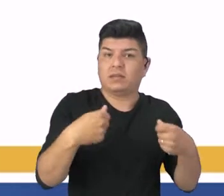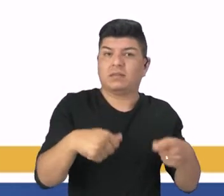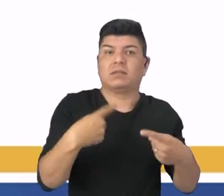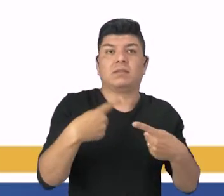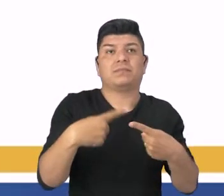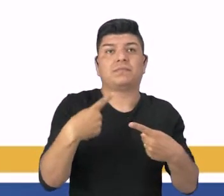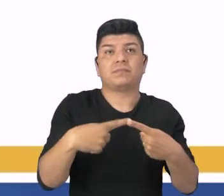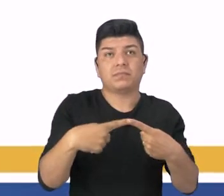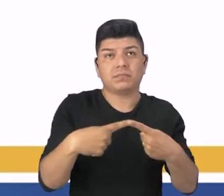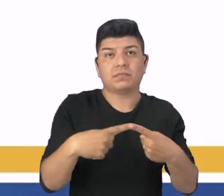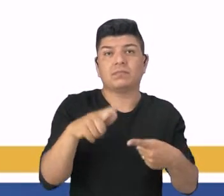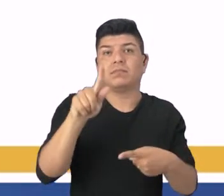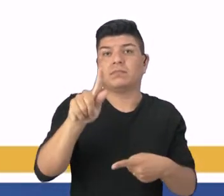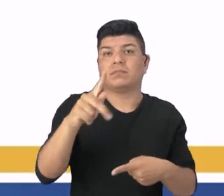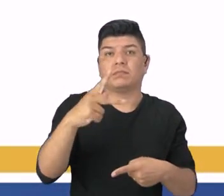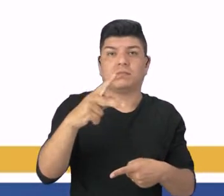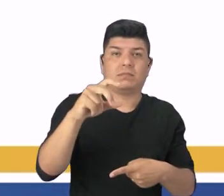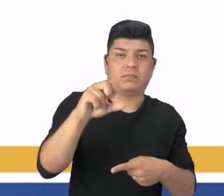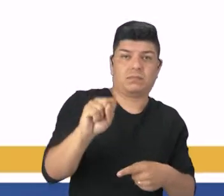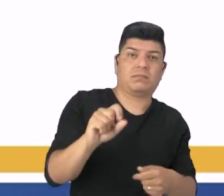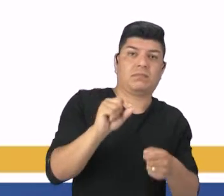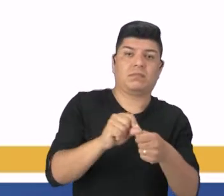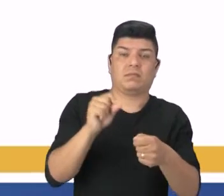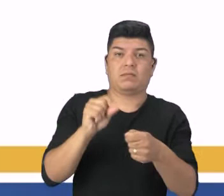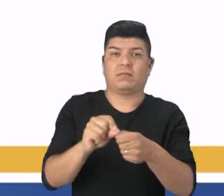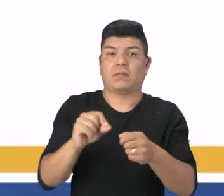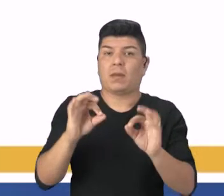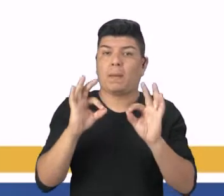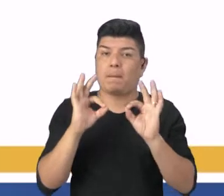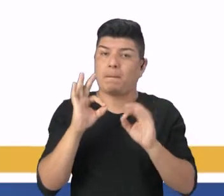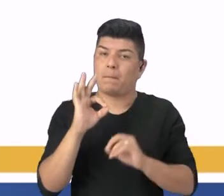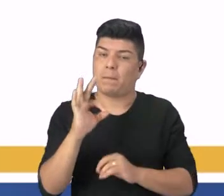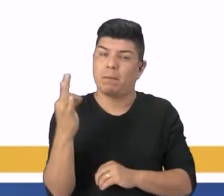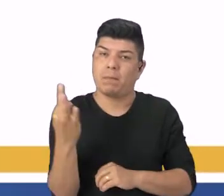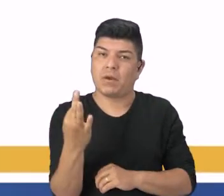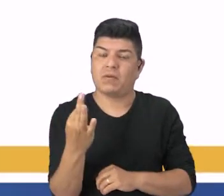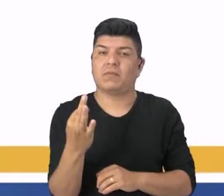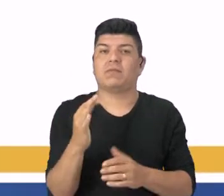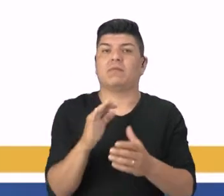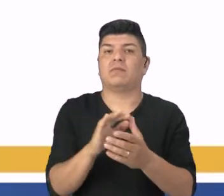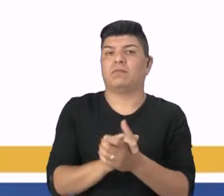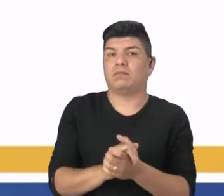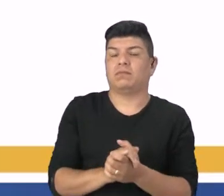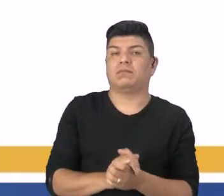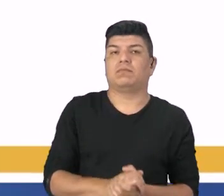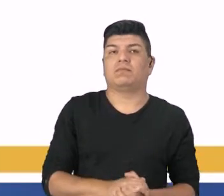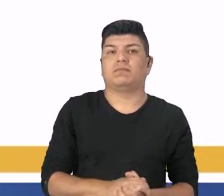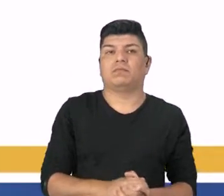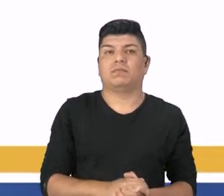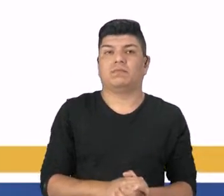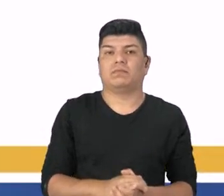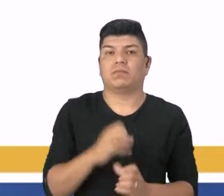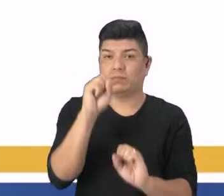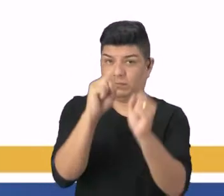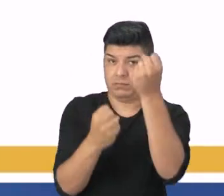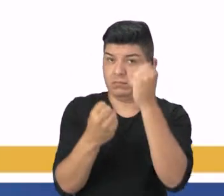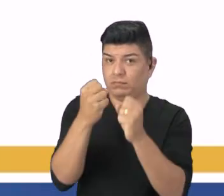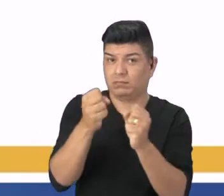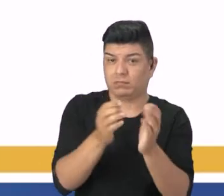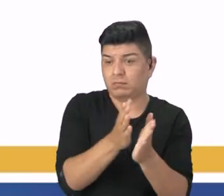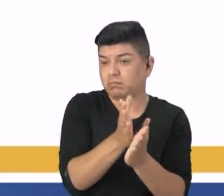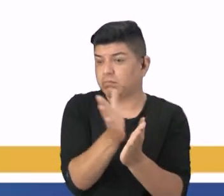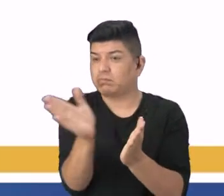quê? Porque o GPS está fazendo isso automaticamente. Ou seja, o trator não sai